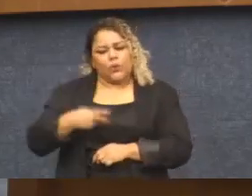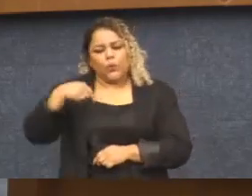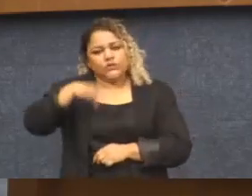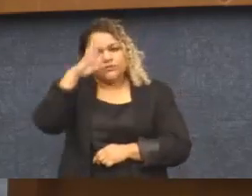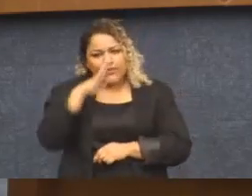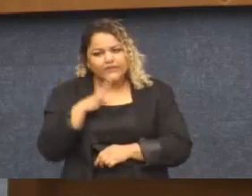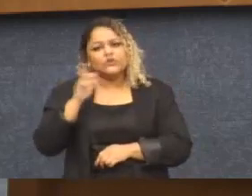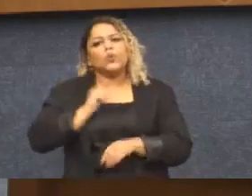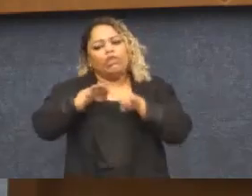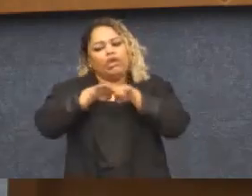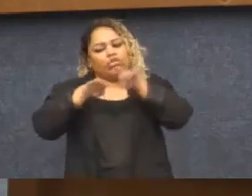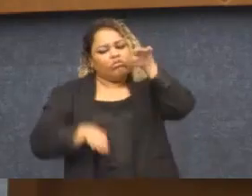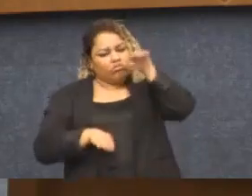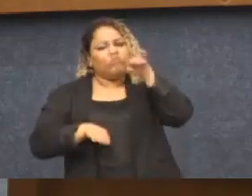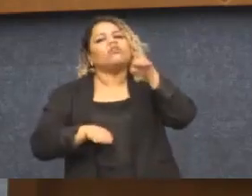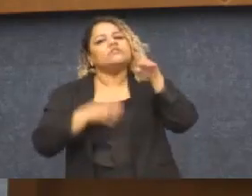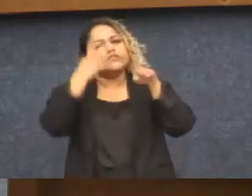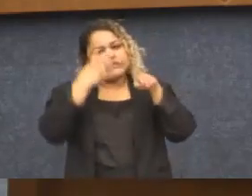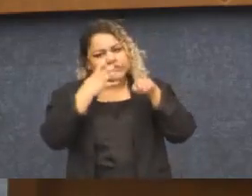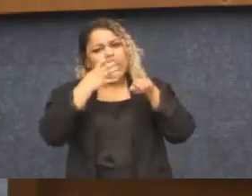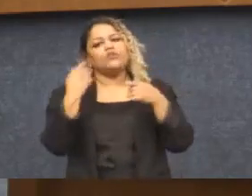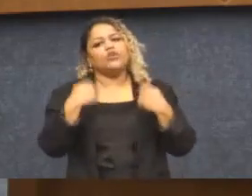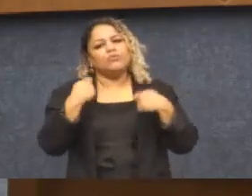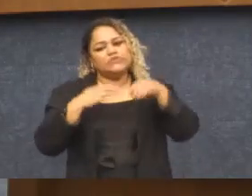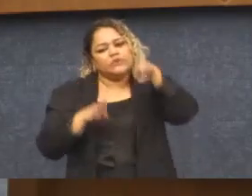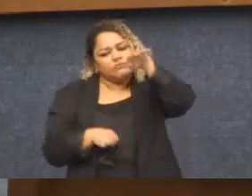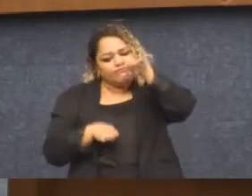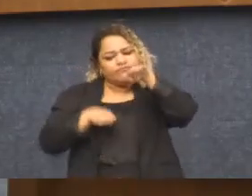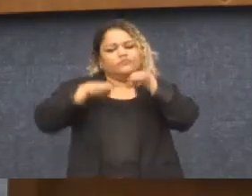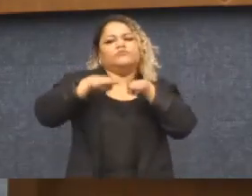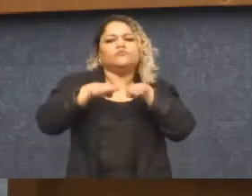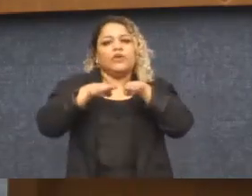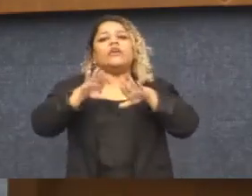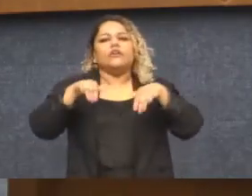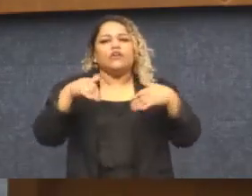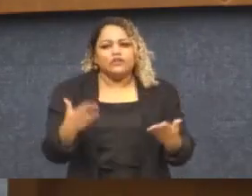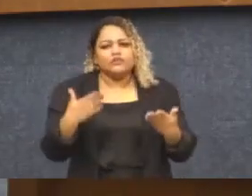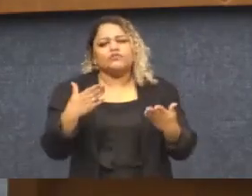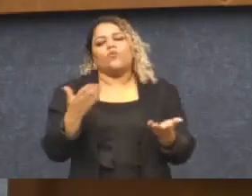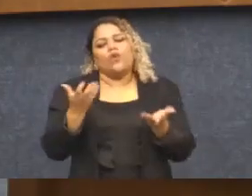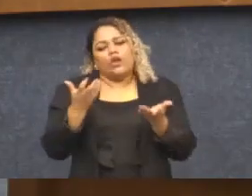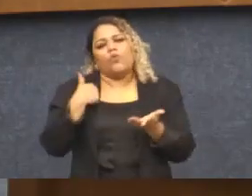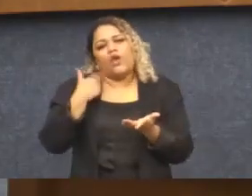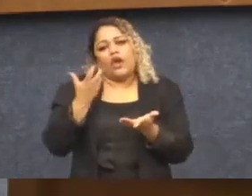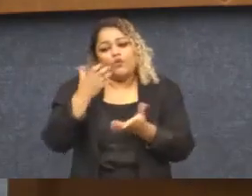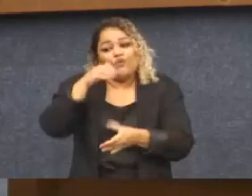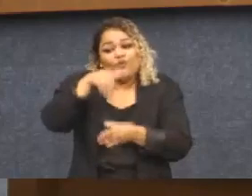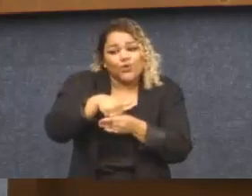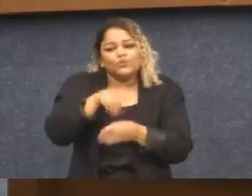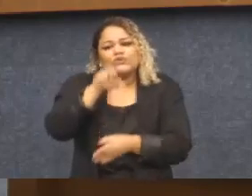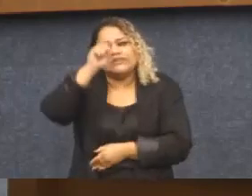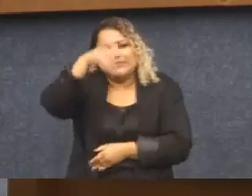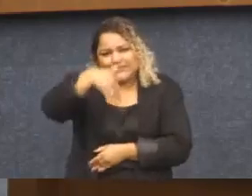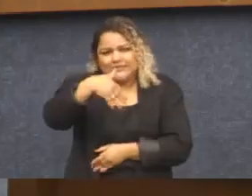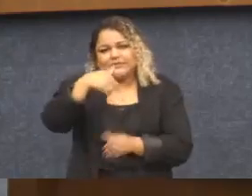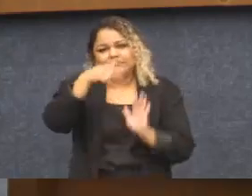desigualdades profundas e que nós precisamos corrigi-las. Portanto, eu encaminho o voto, sim, a favor desse projeto de